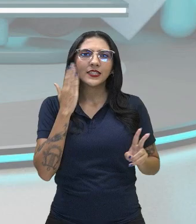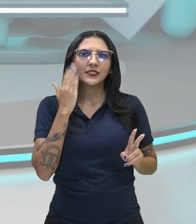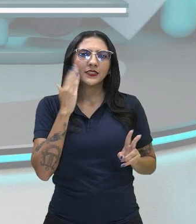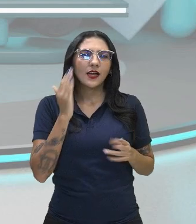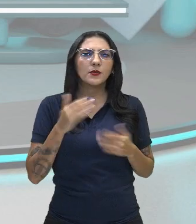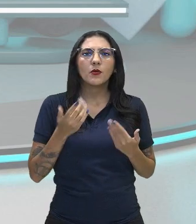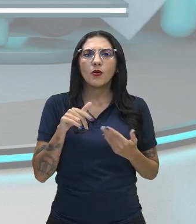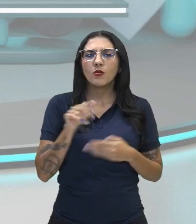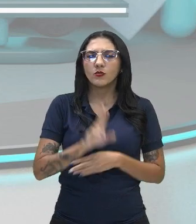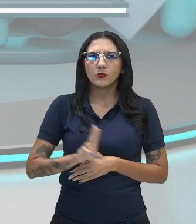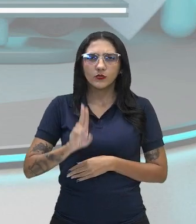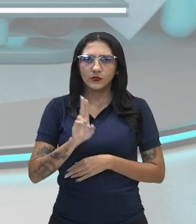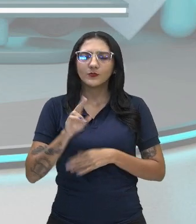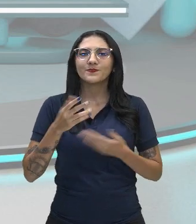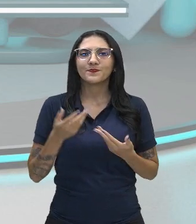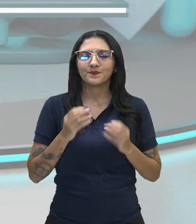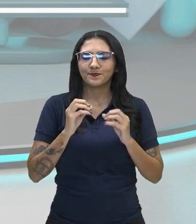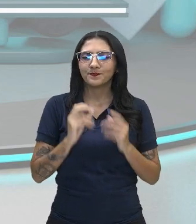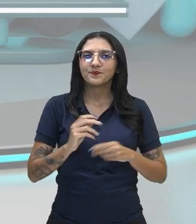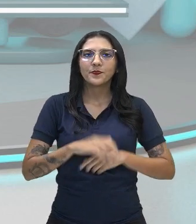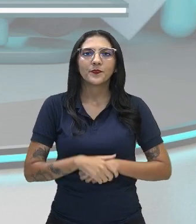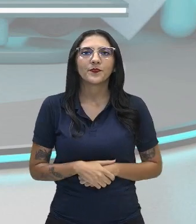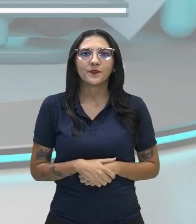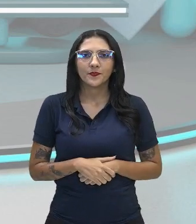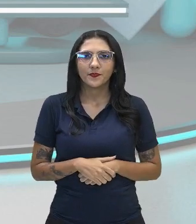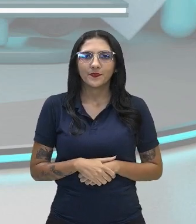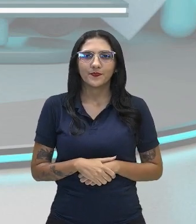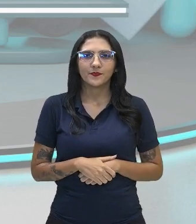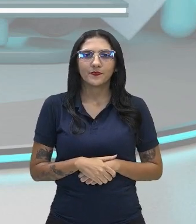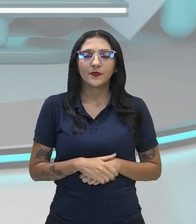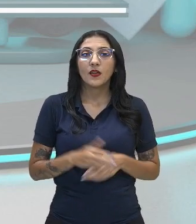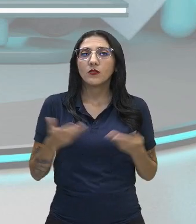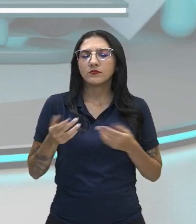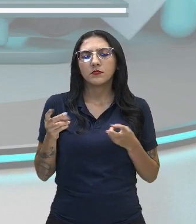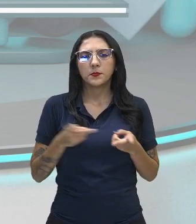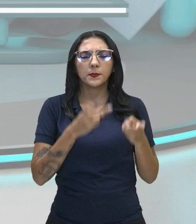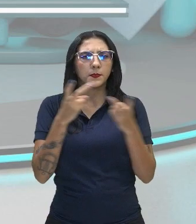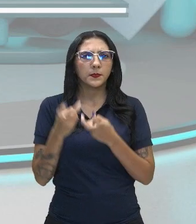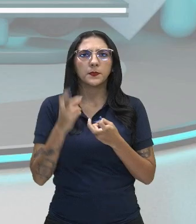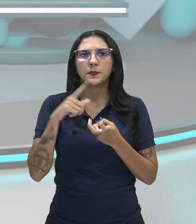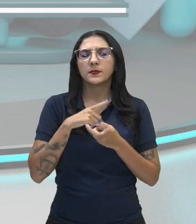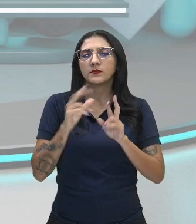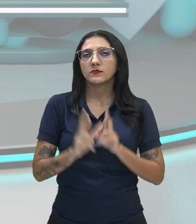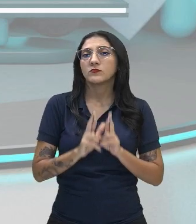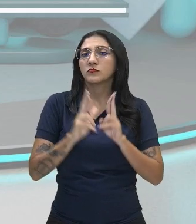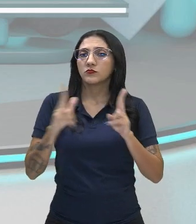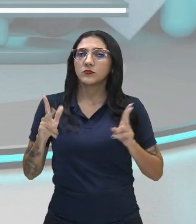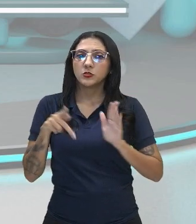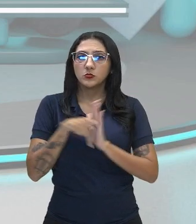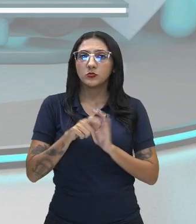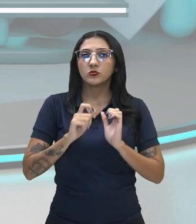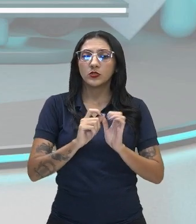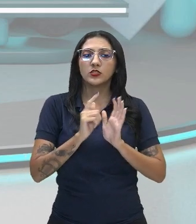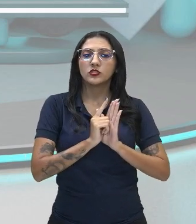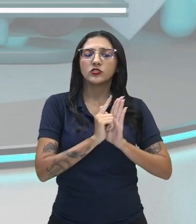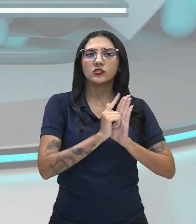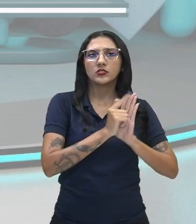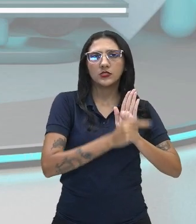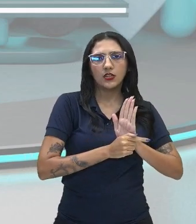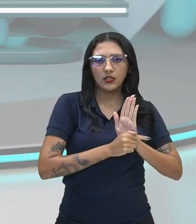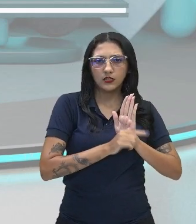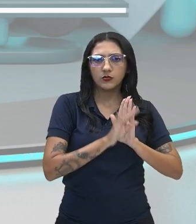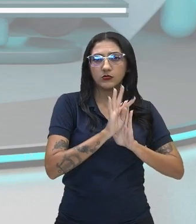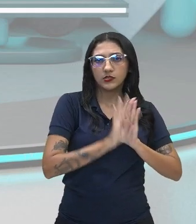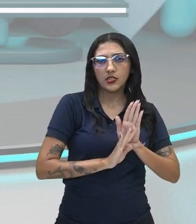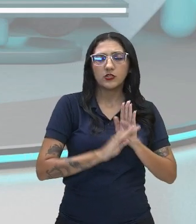servem? Muito bem. Então, perceber a diferença entre gênero